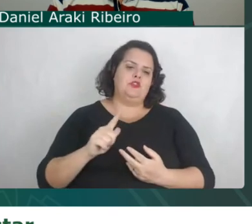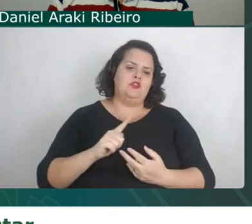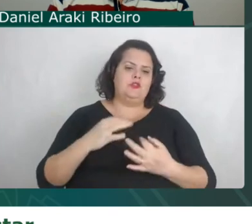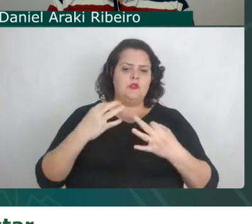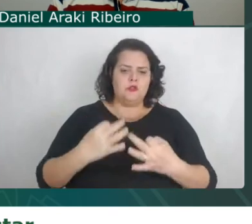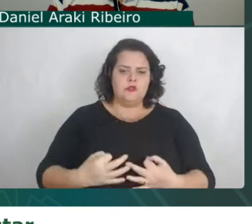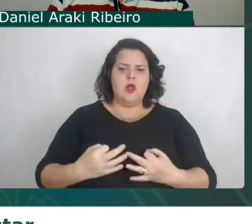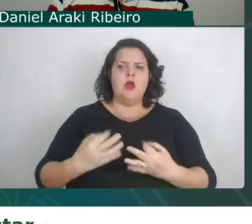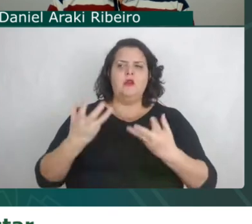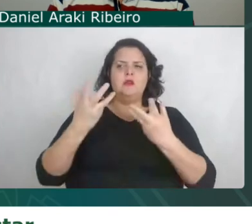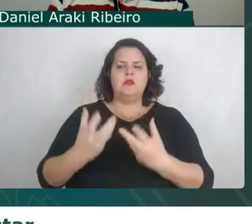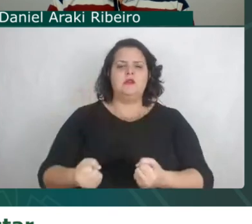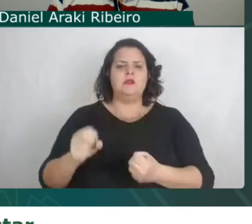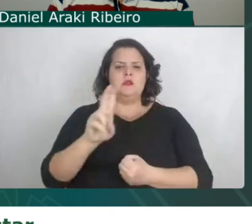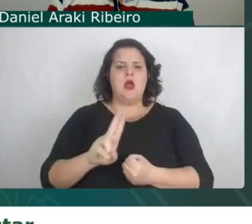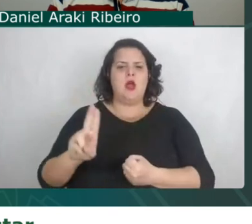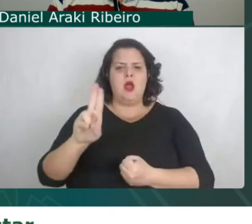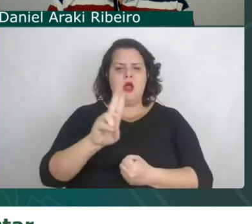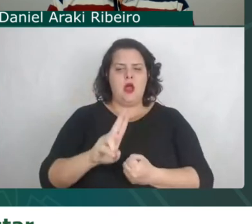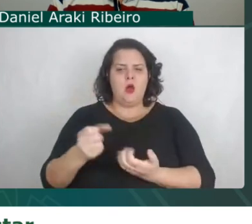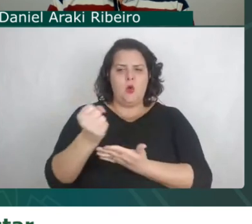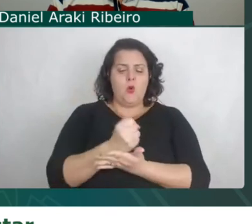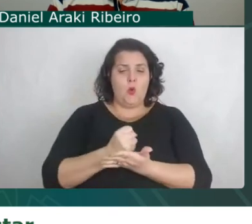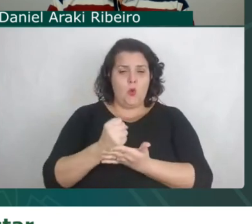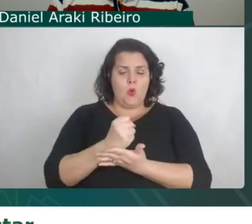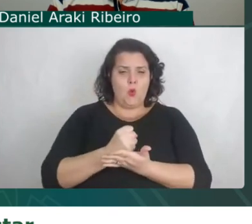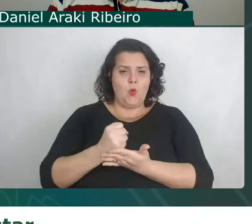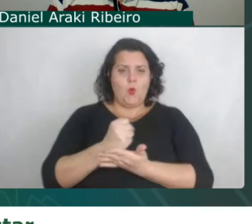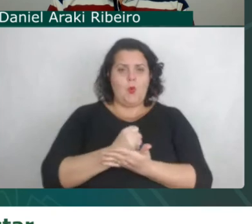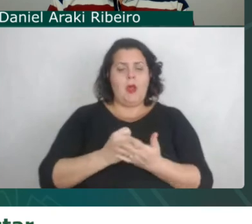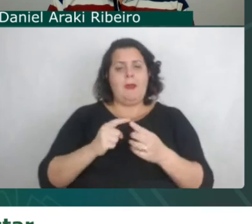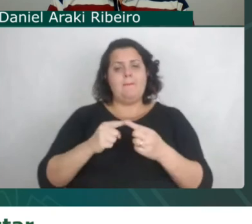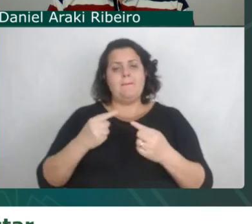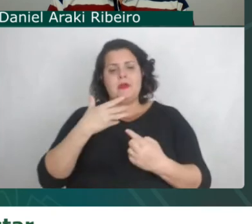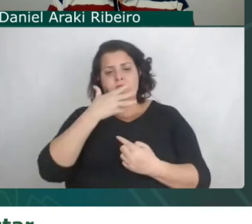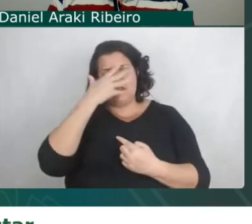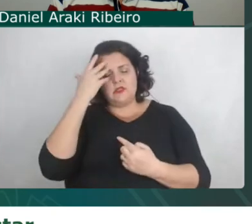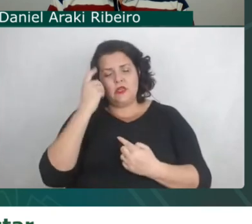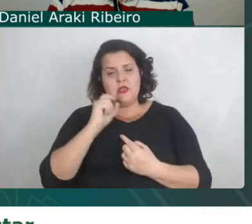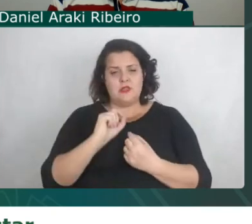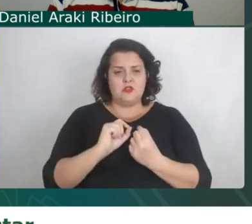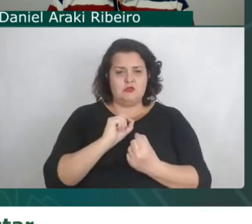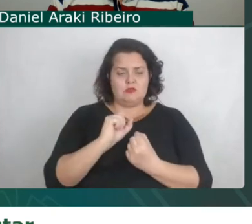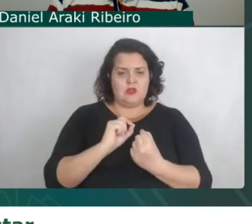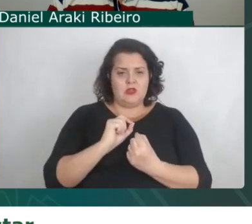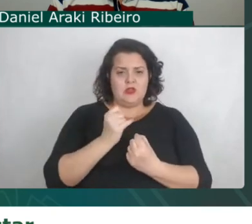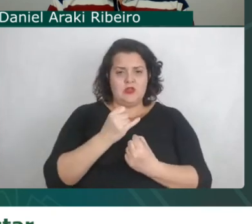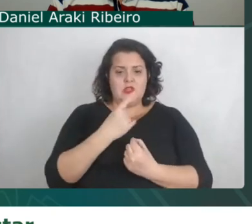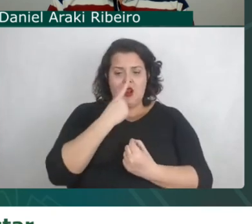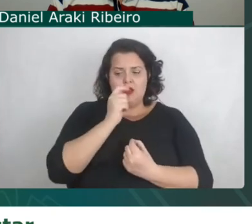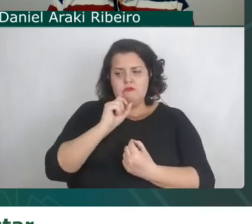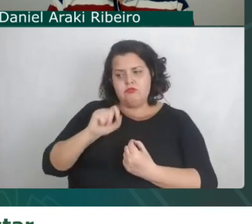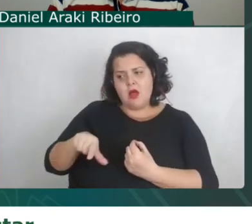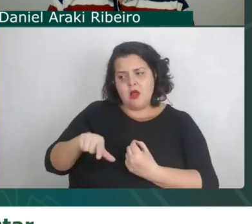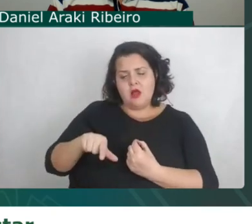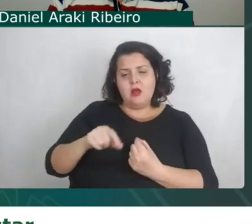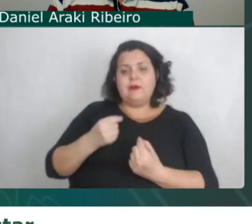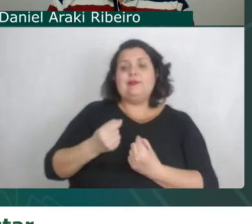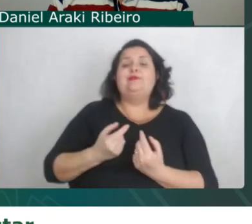fármacos, mas a gente esquece, ou seja, parte do princípio, que uma vez descartado, está resolvido, né? A